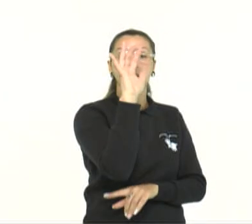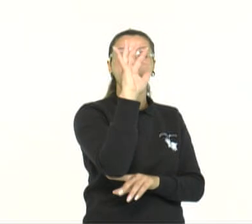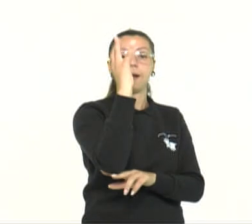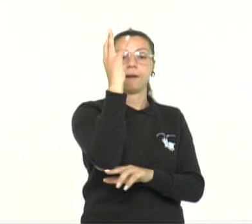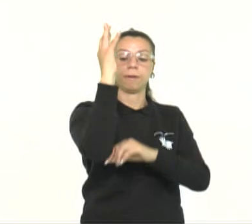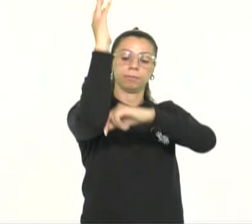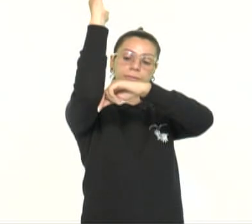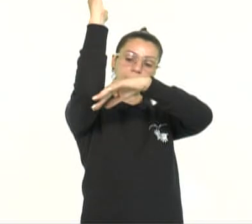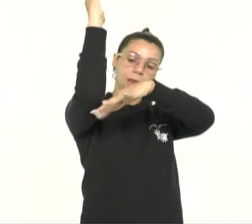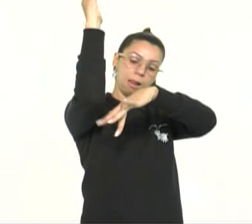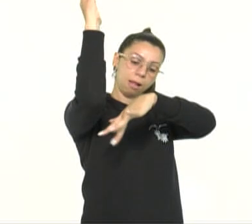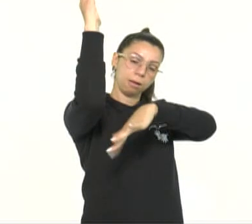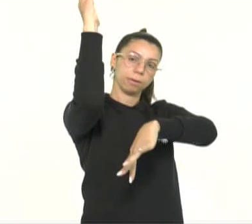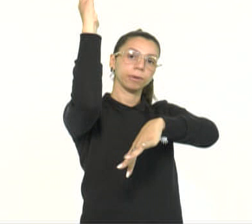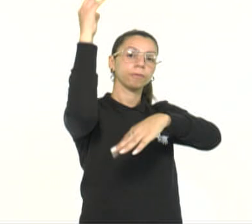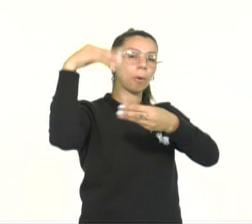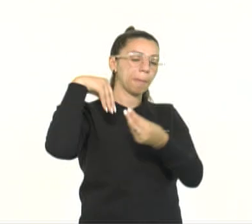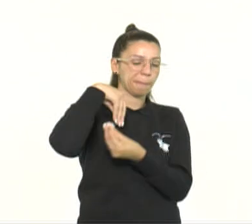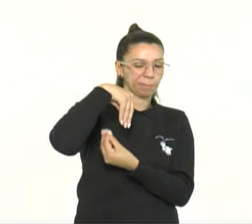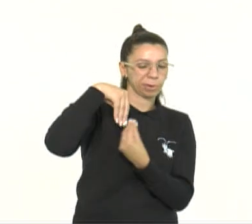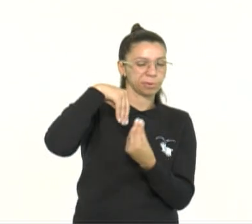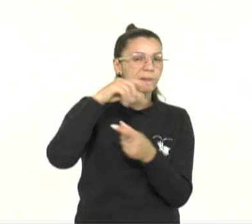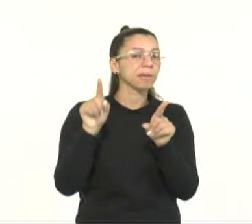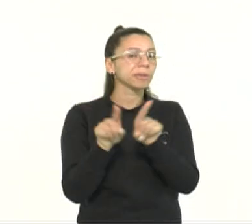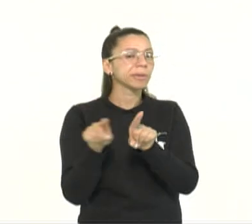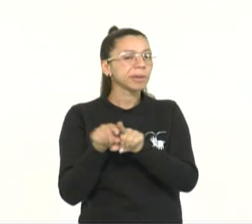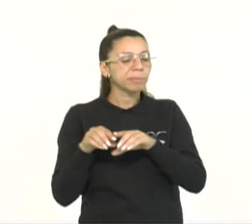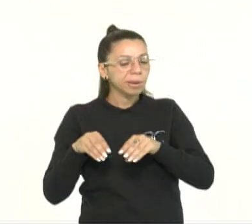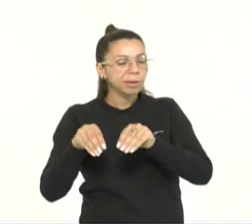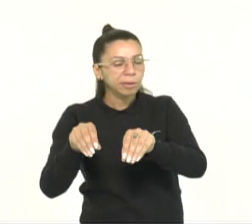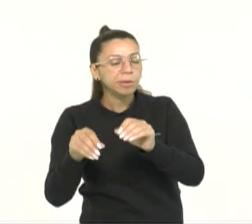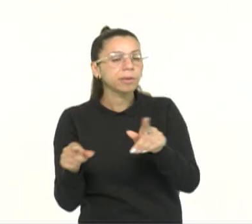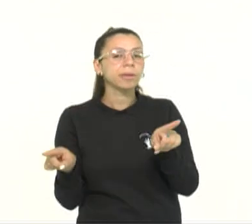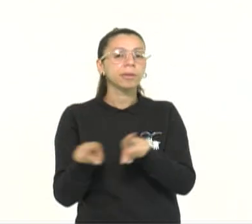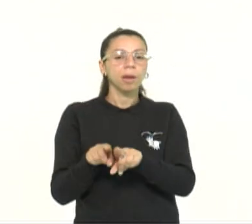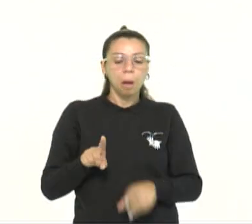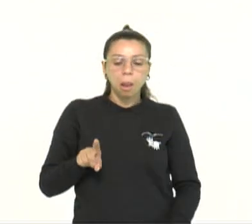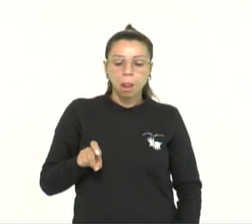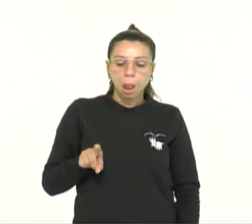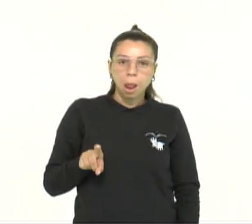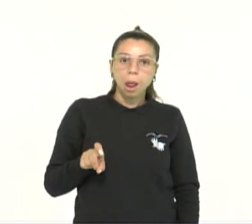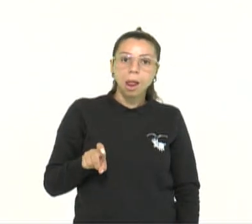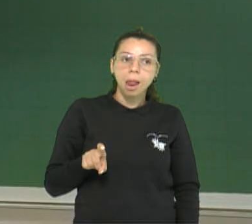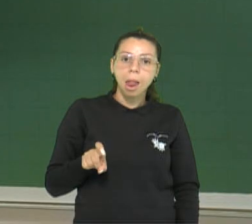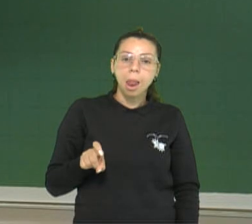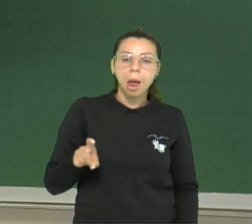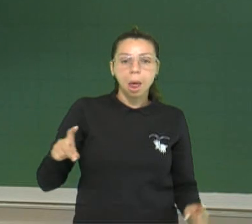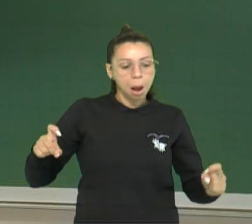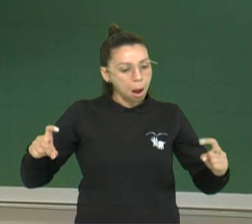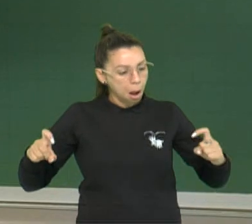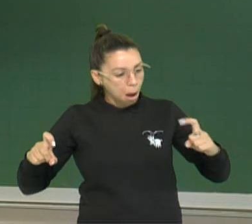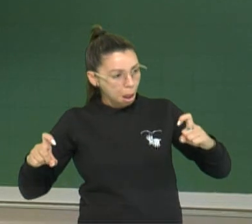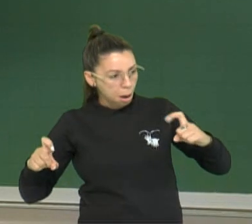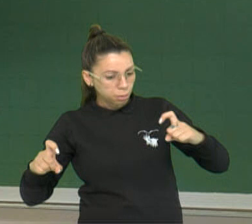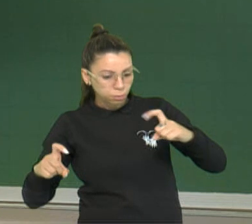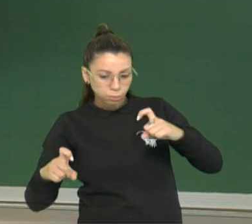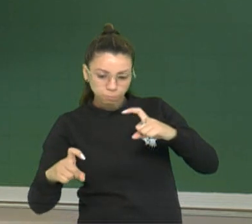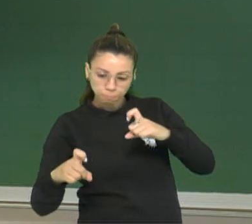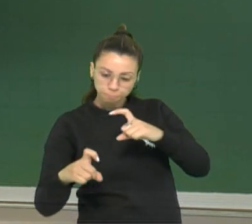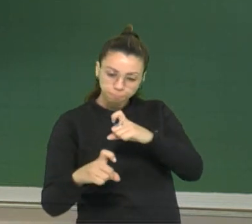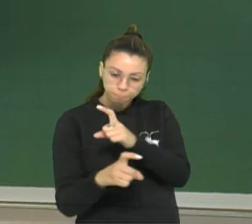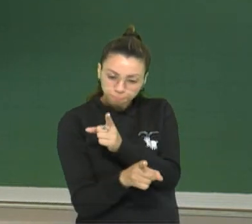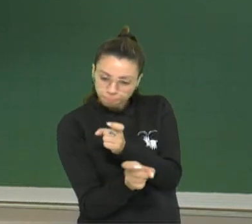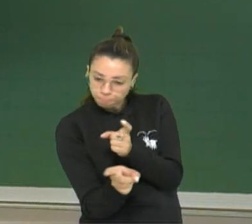vão remexendo um pouco esse solo, as minhocas, quando vão caminhando, vão formando